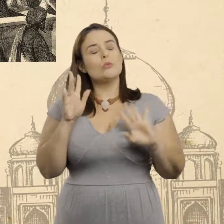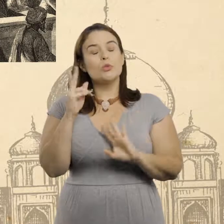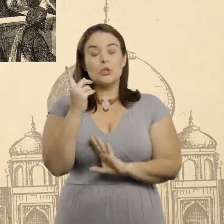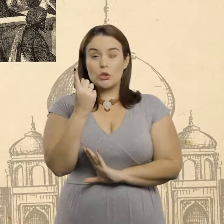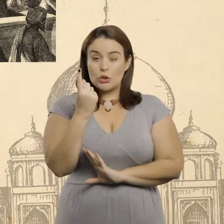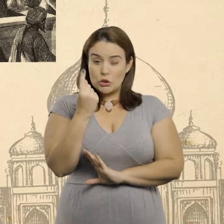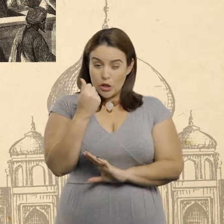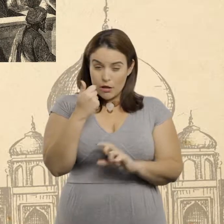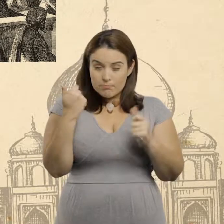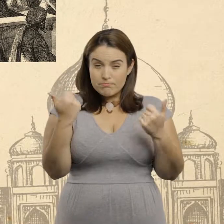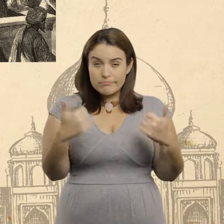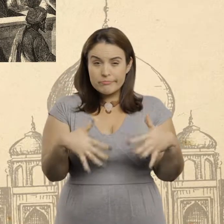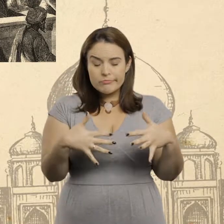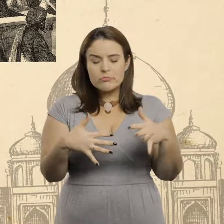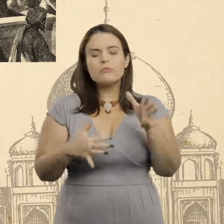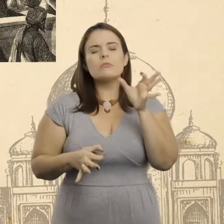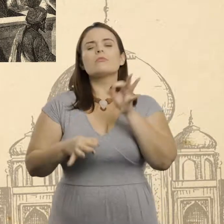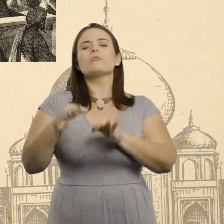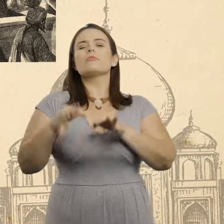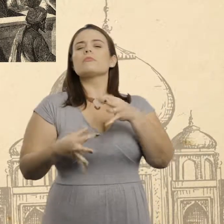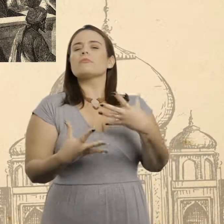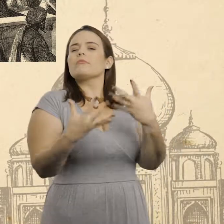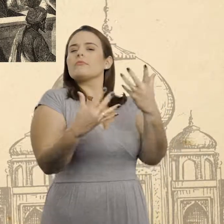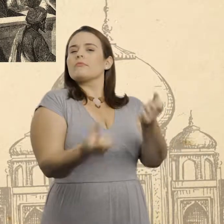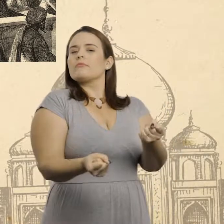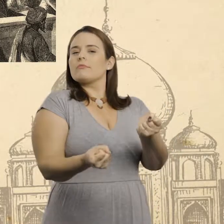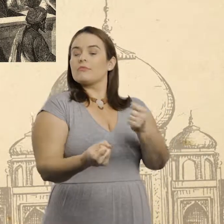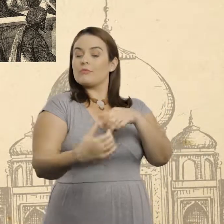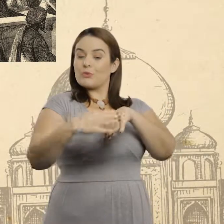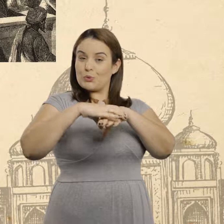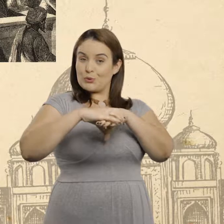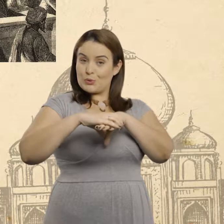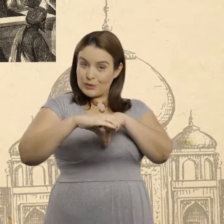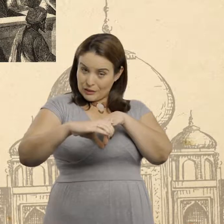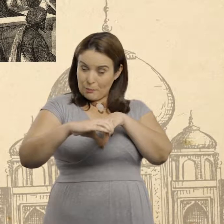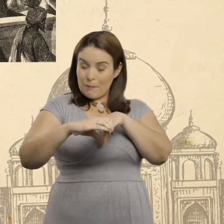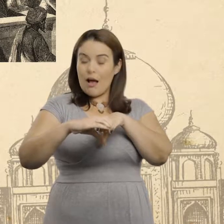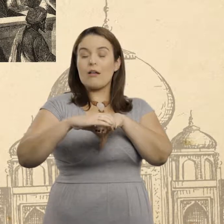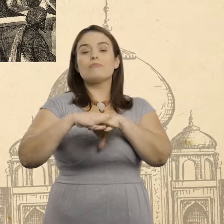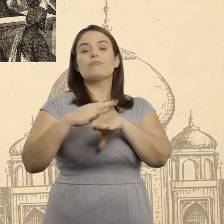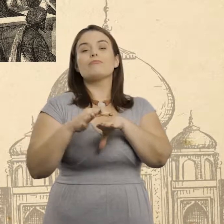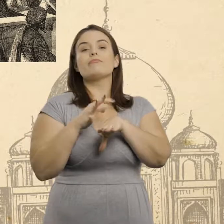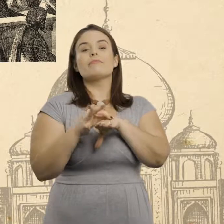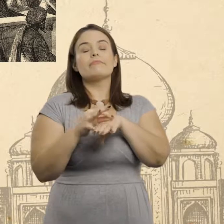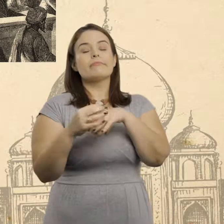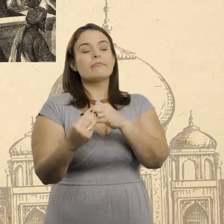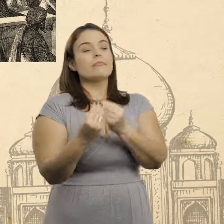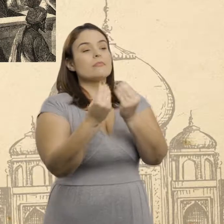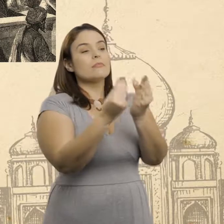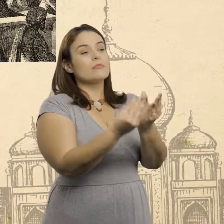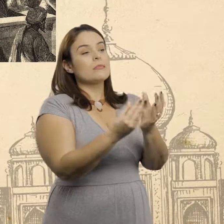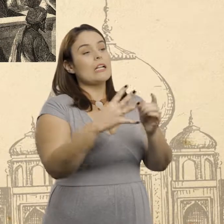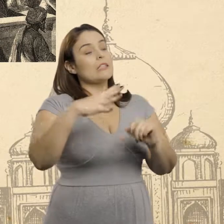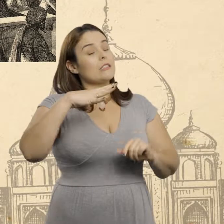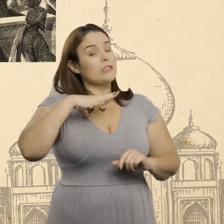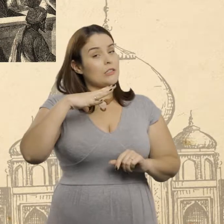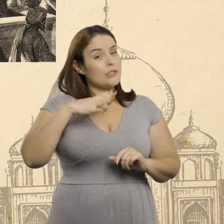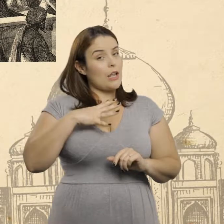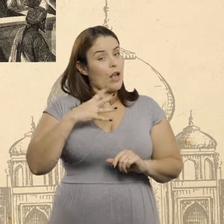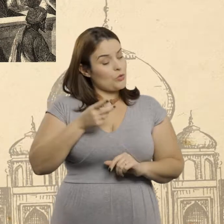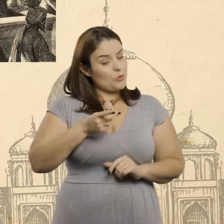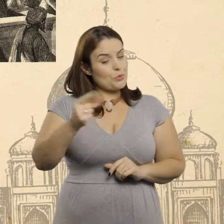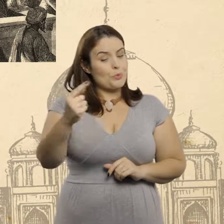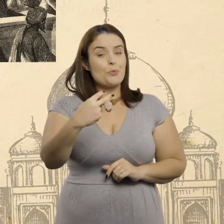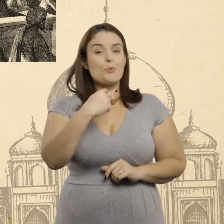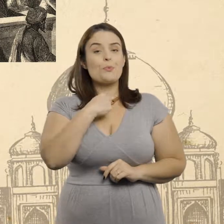soltos. Era muito dinheiro. Os juízes aceitaram, devolveram os sapatos para Passepartout e disseram que eles não